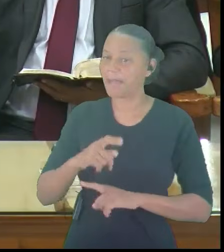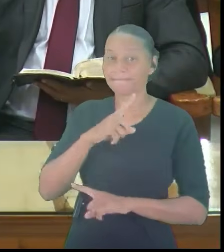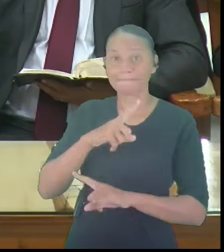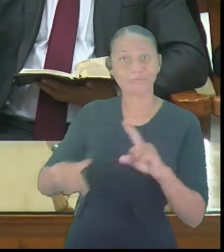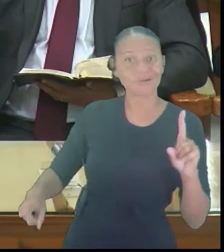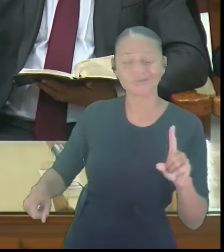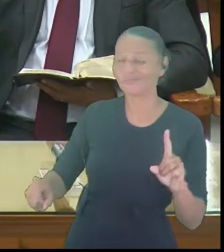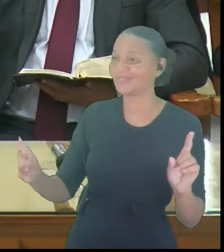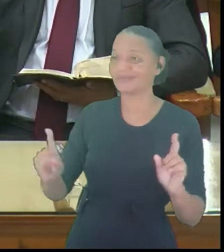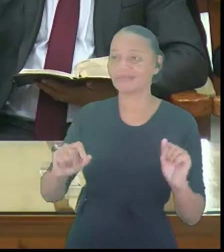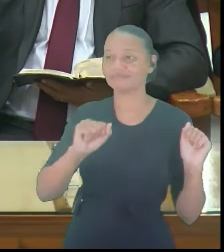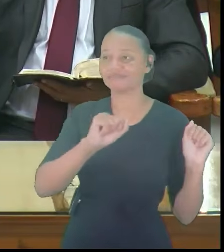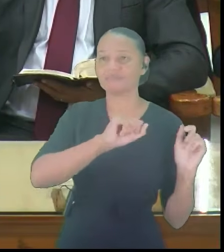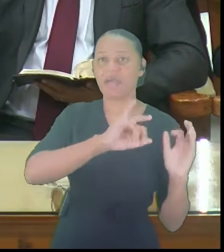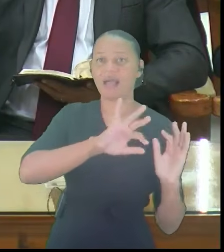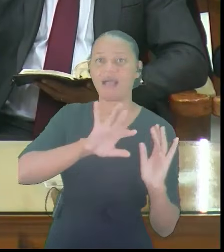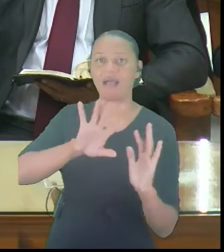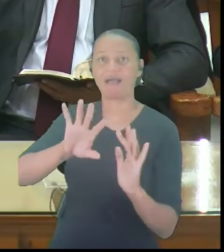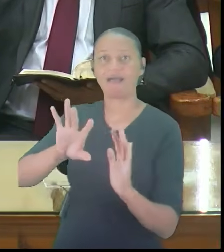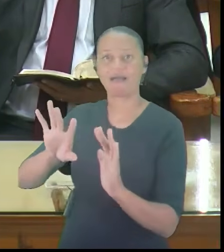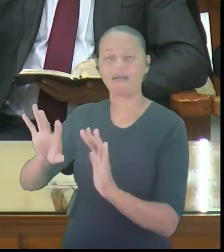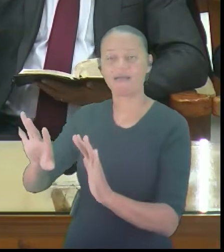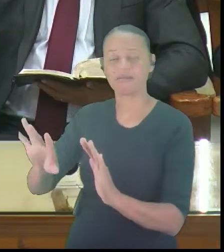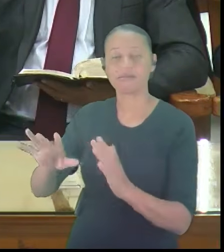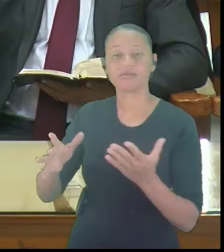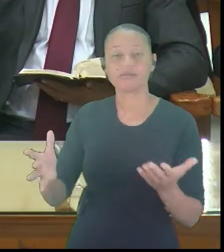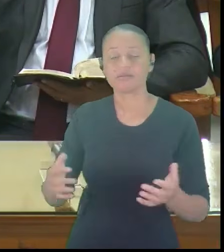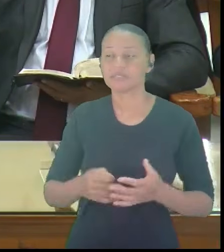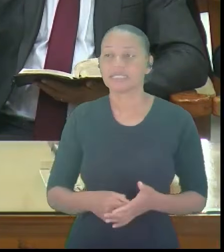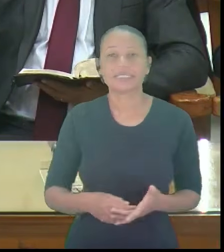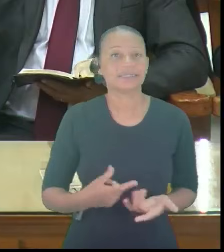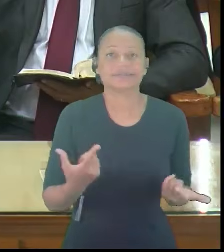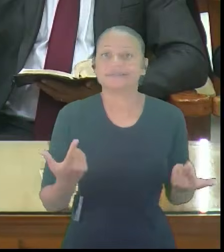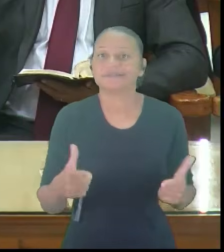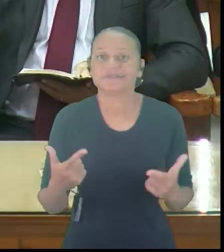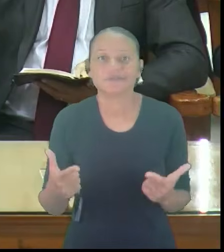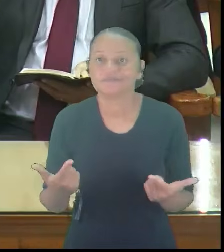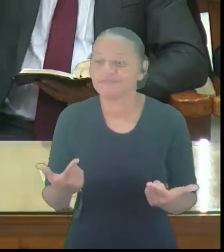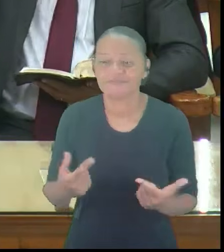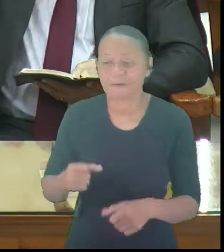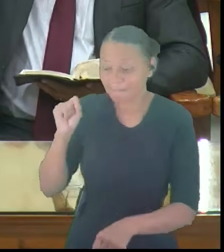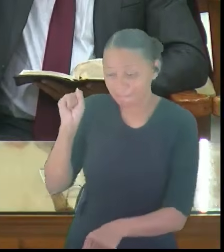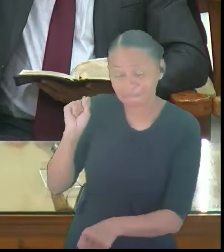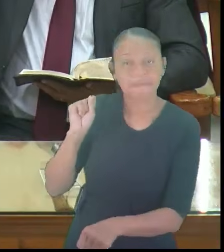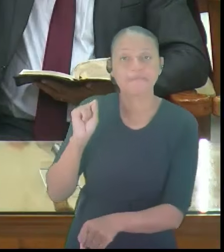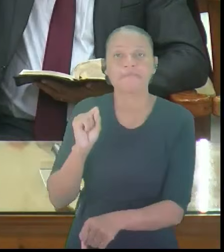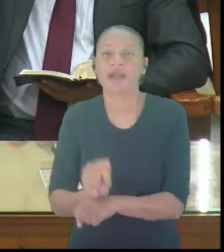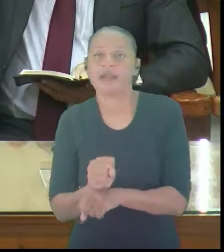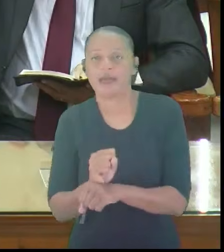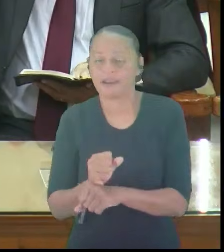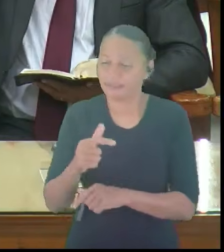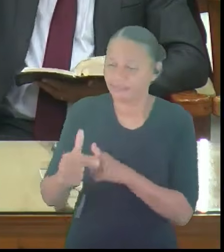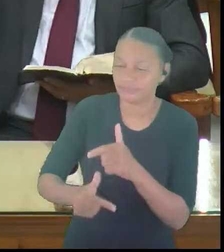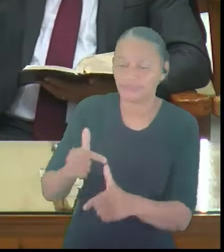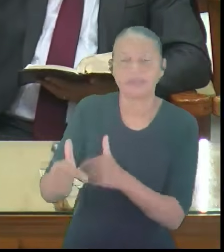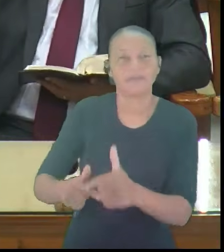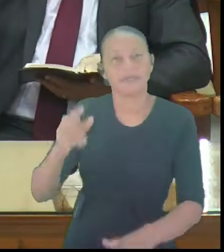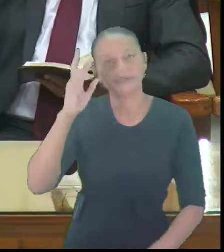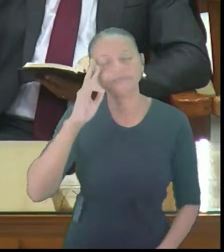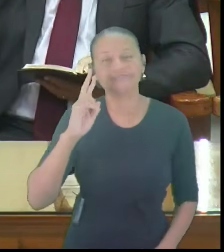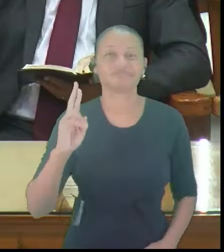puderam impedir. Eles não tiveram força de impedir o trabalho do